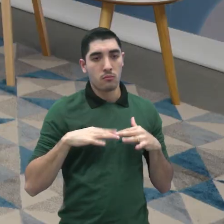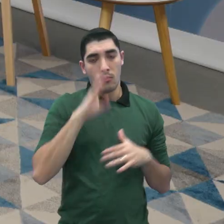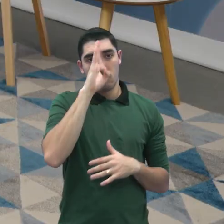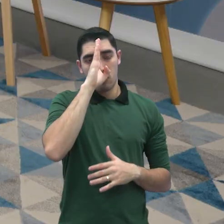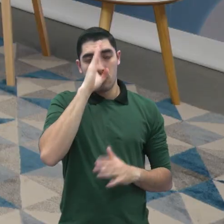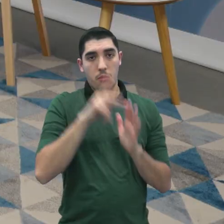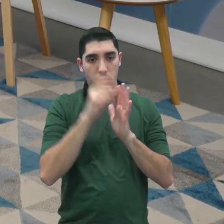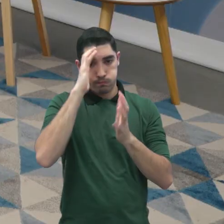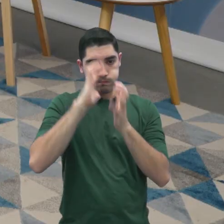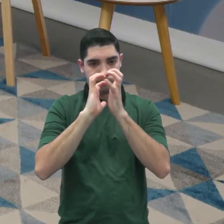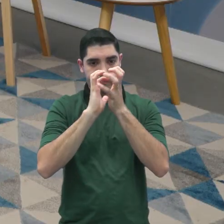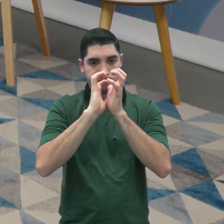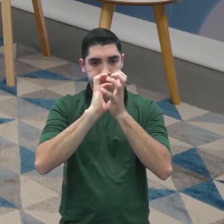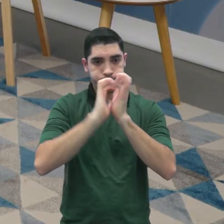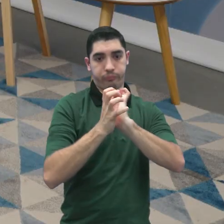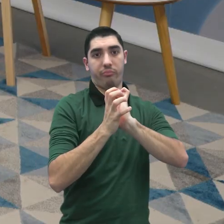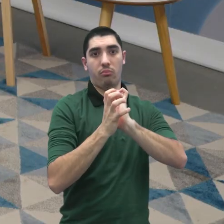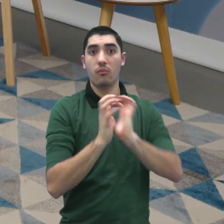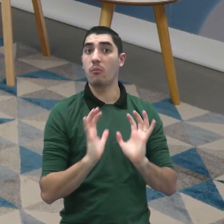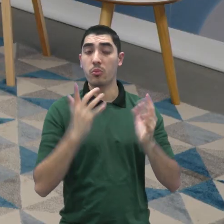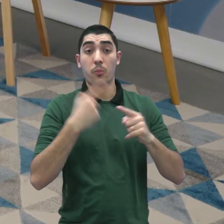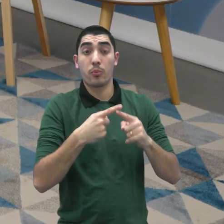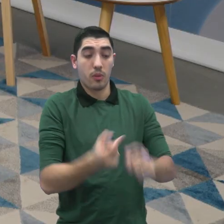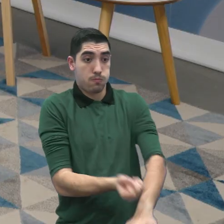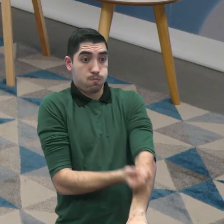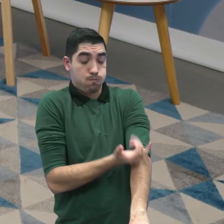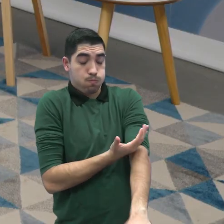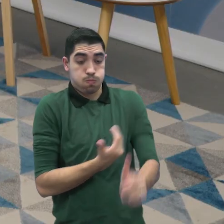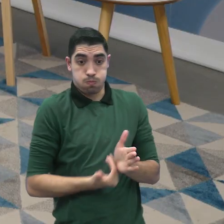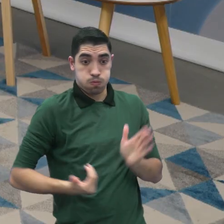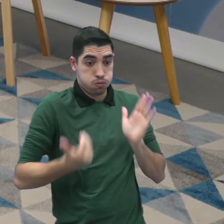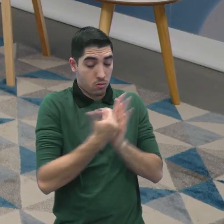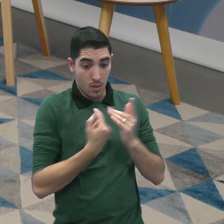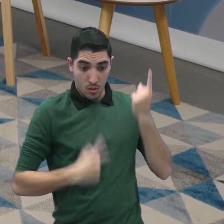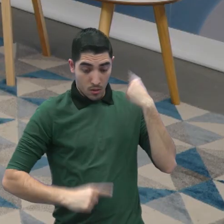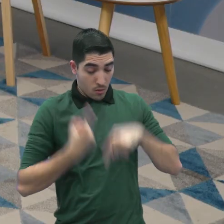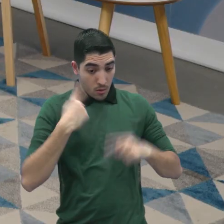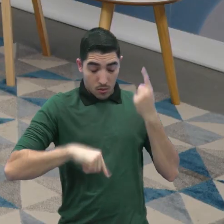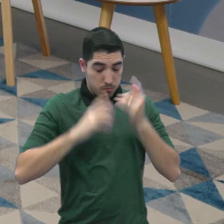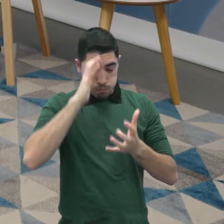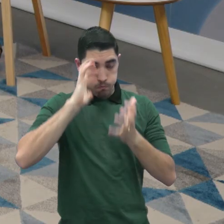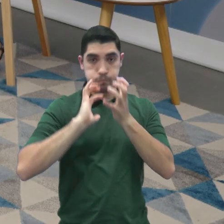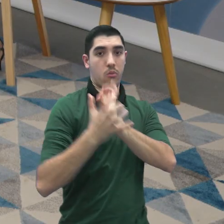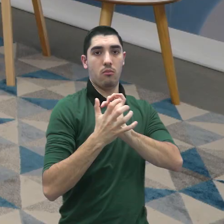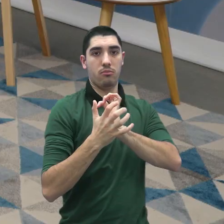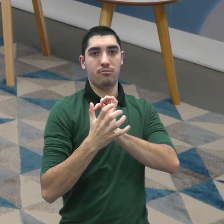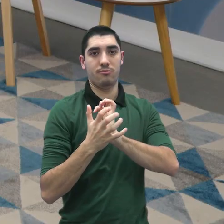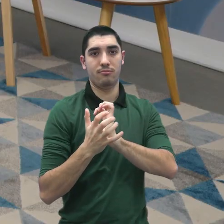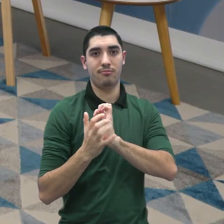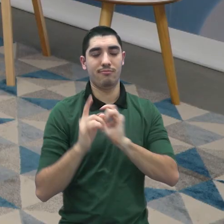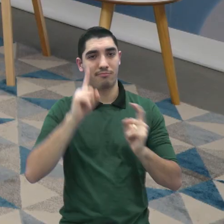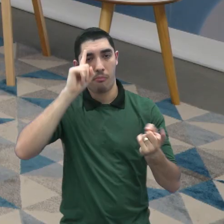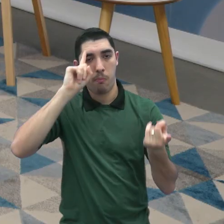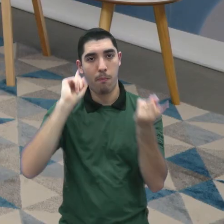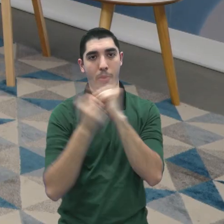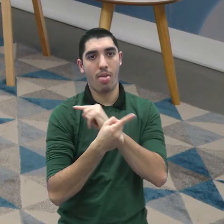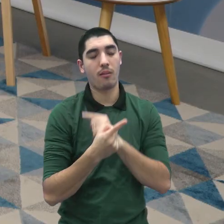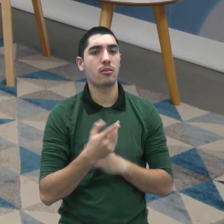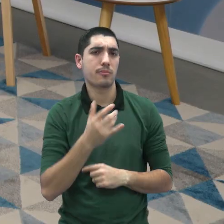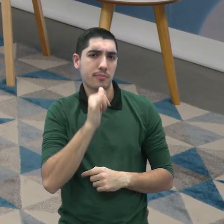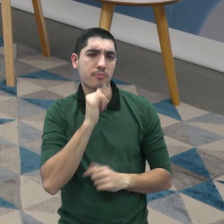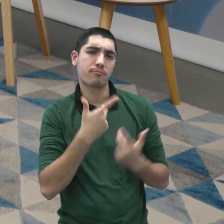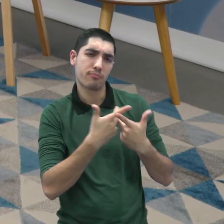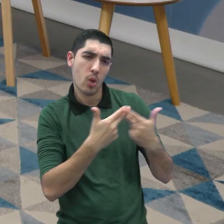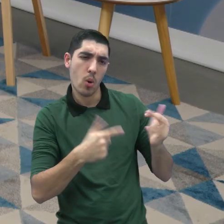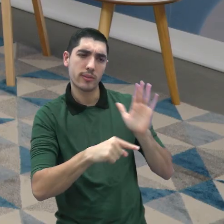infarto, de repente, se for ali uma carga de emoção muito grande. Quando a gente fala das consequências negativas, além